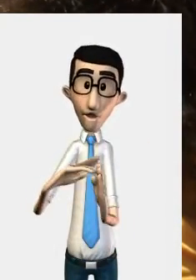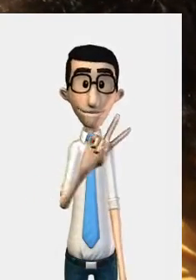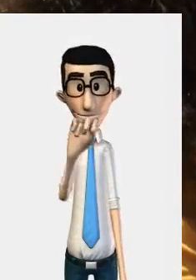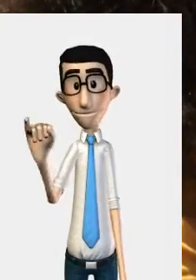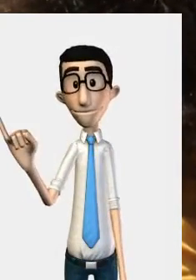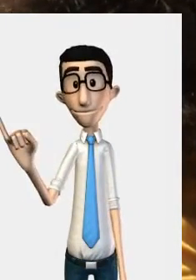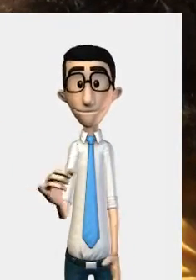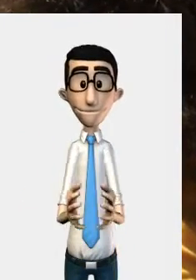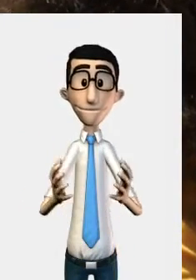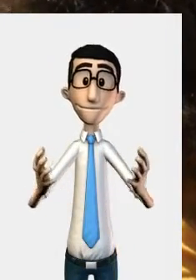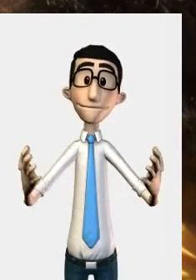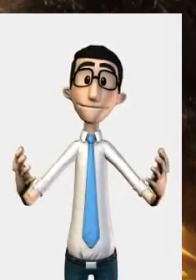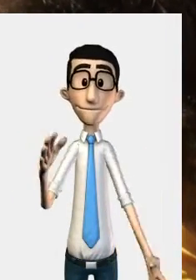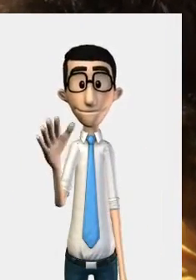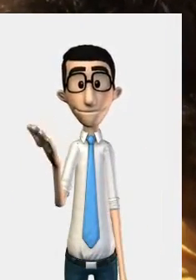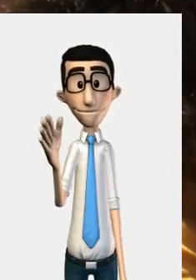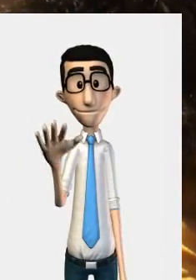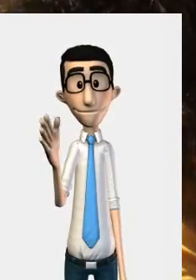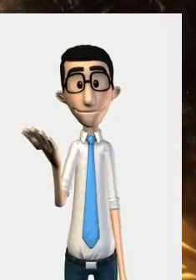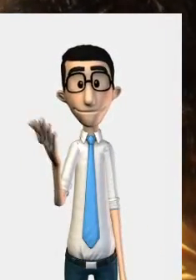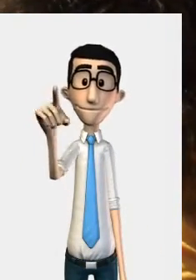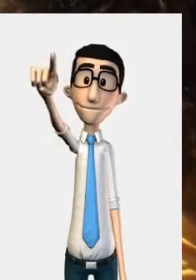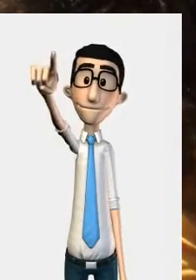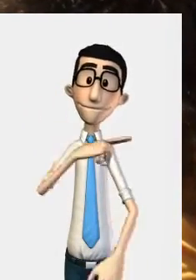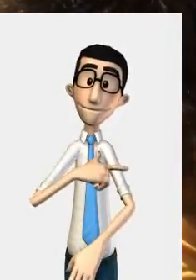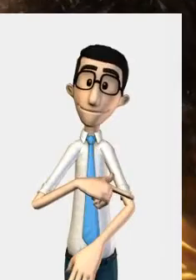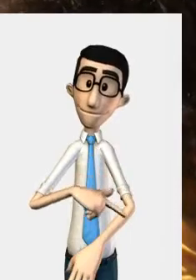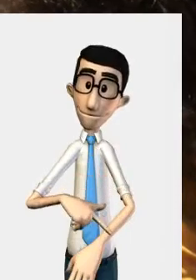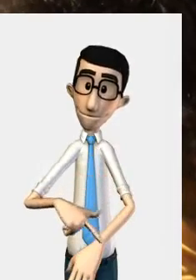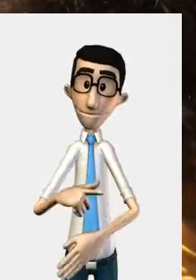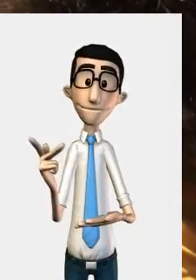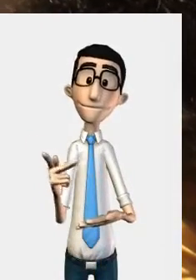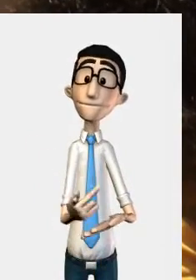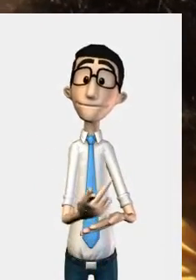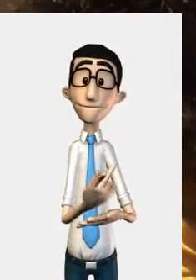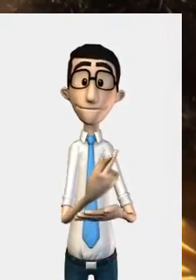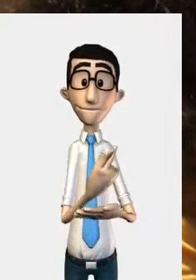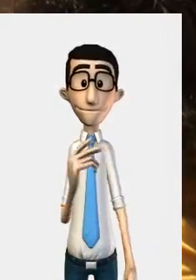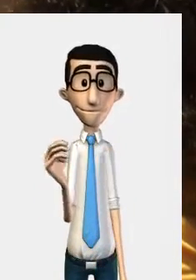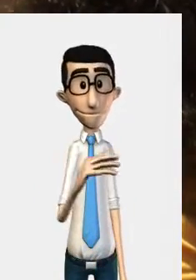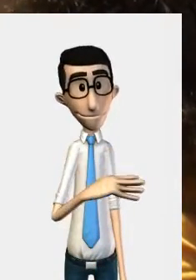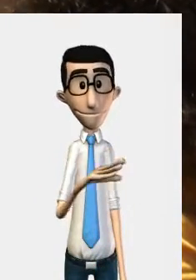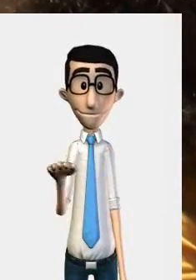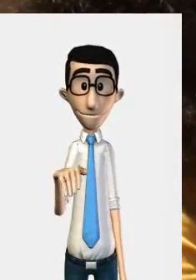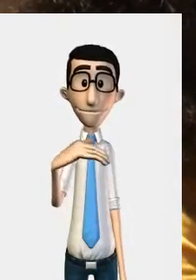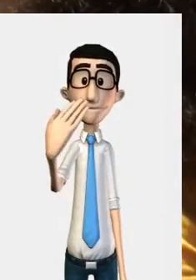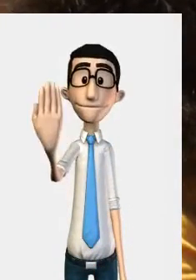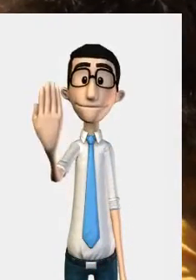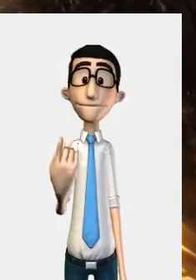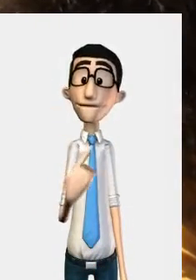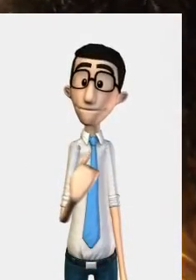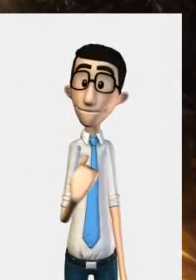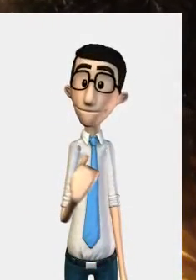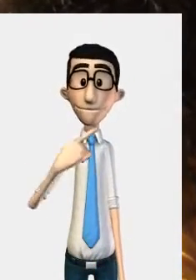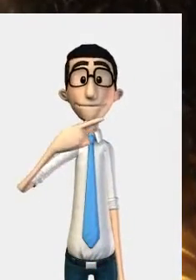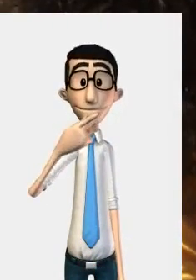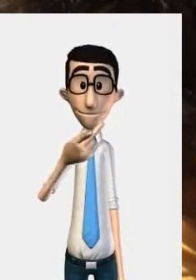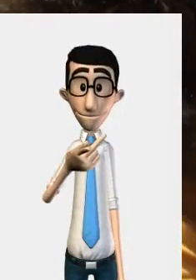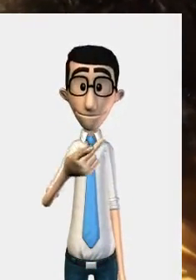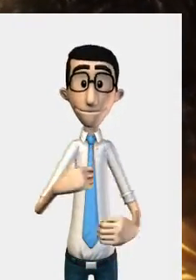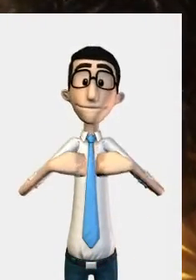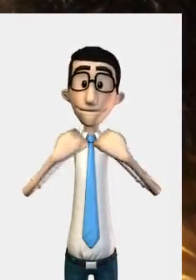menos ela é vocal, então ela me mostra que ela tem capacidades vocais de falar aquilo. E aí o que eu preciso é começar